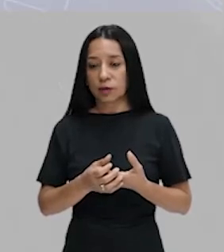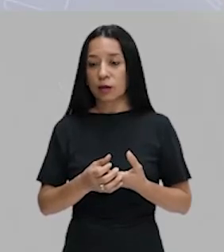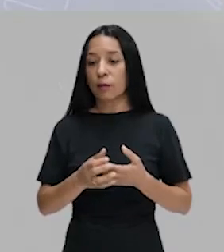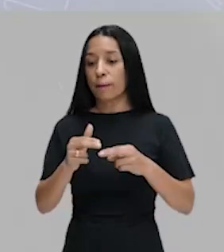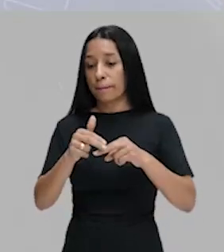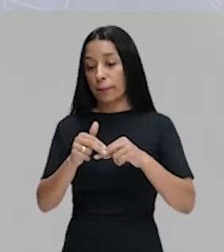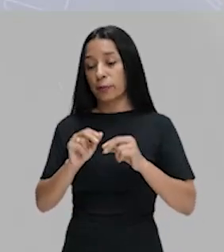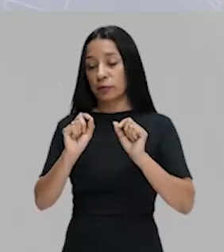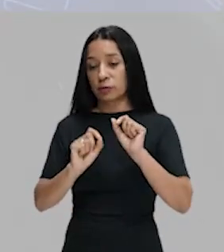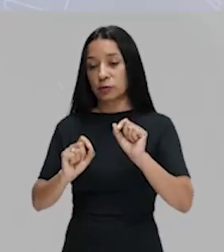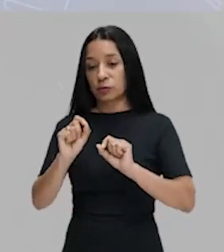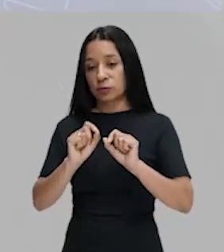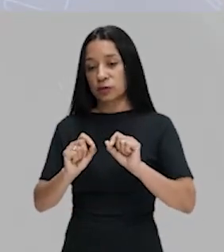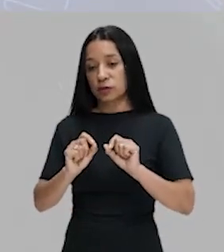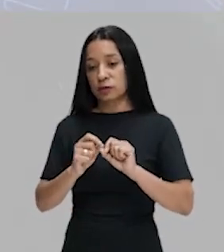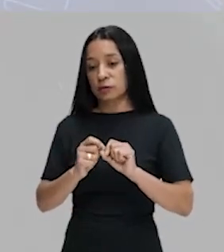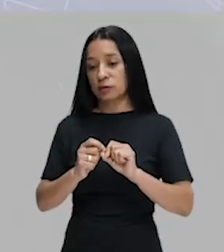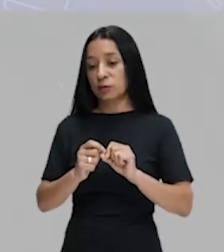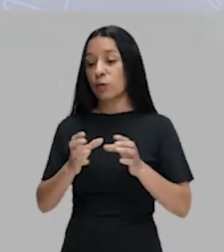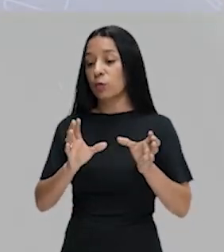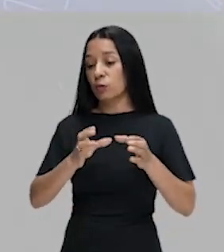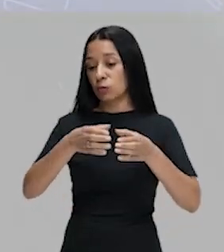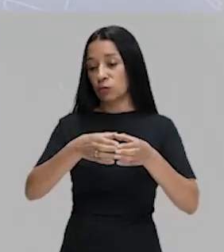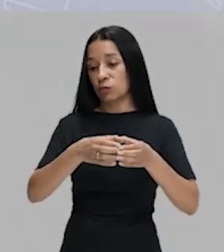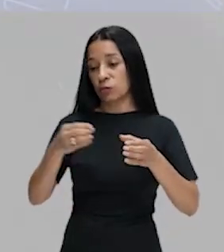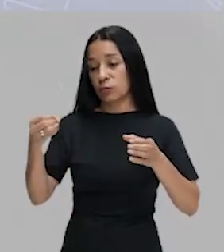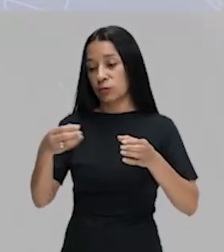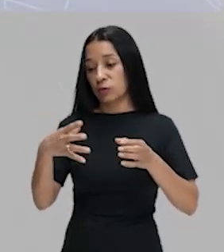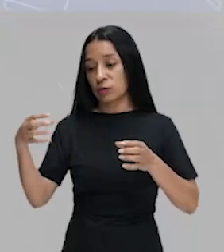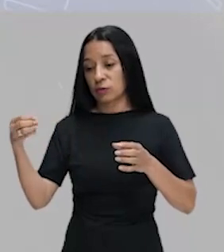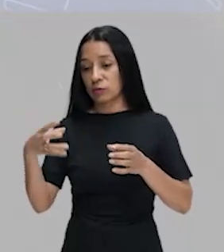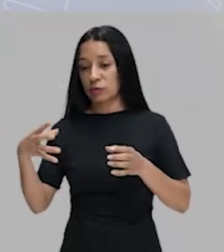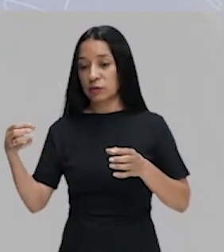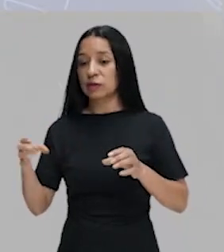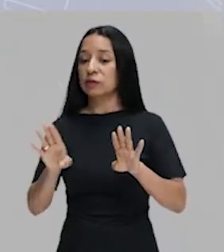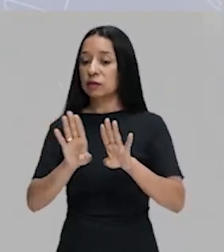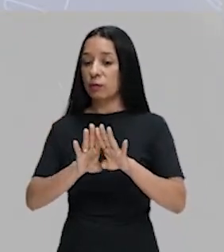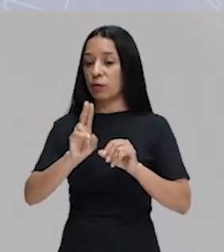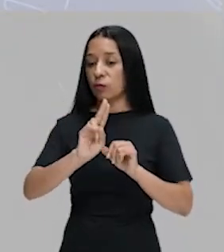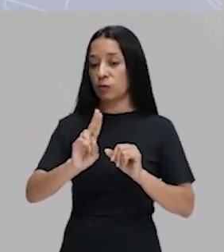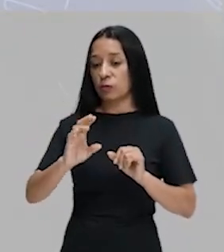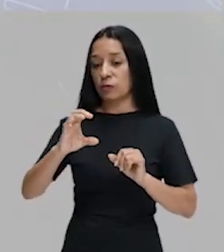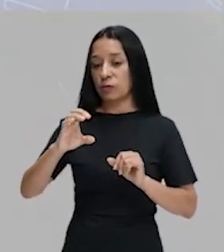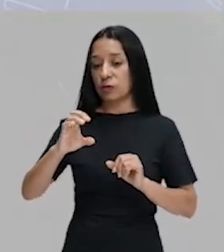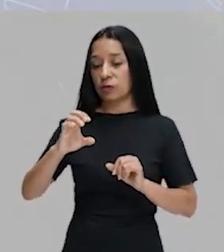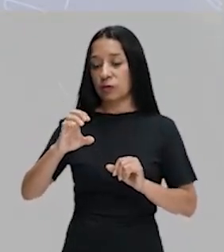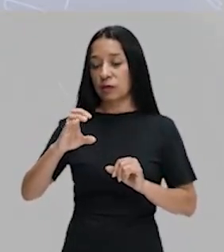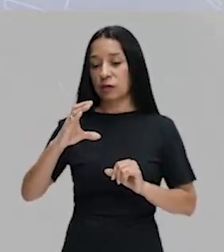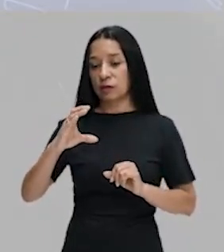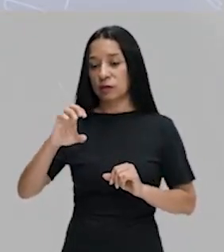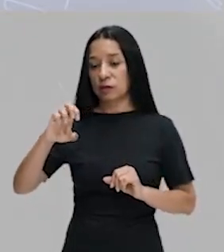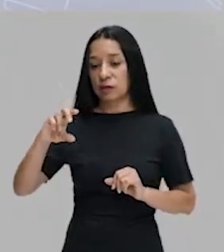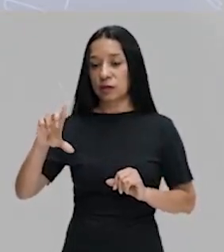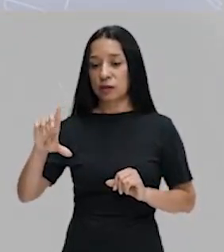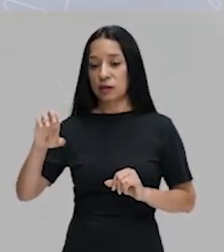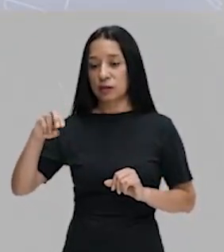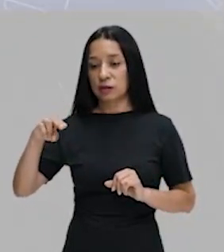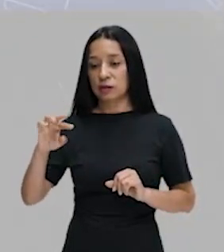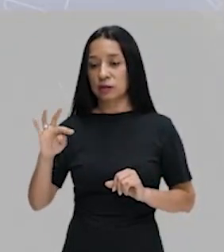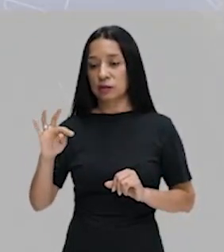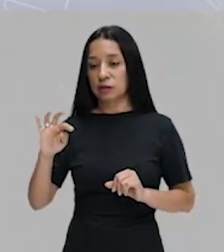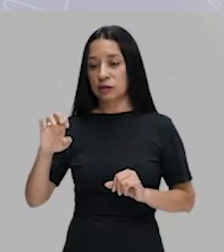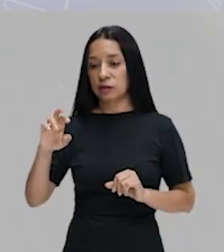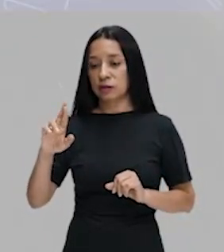isso que os quinidários, eles também são chamados de celenterados. Olha ali, ó, coelenterata,